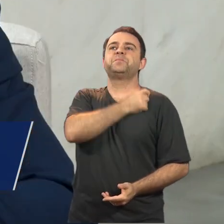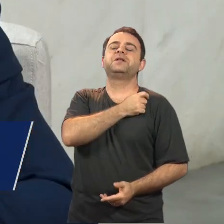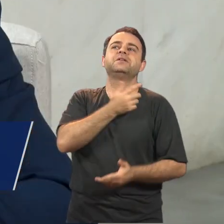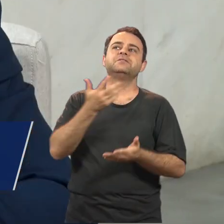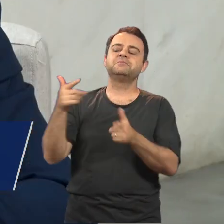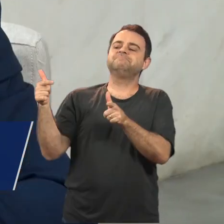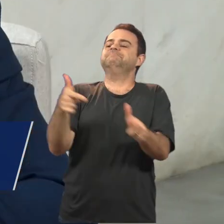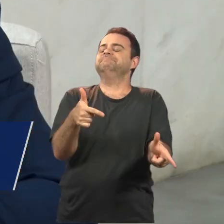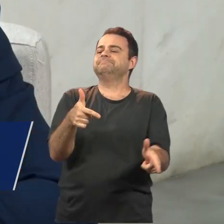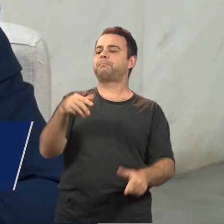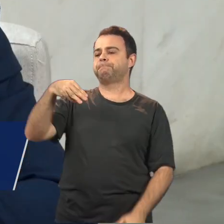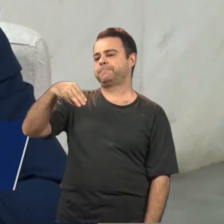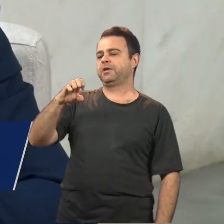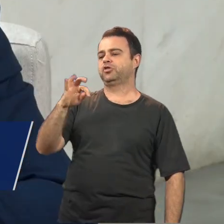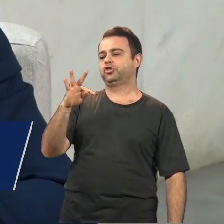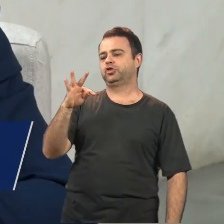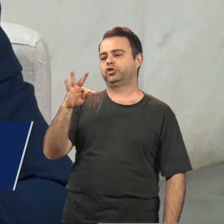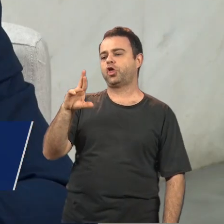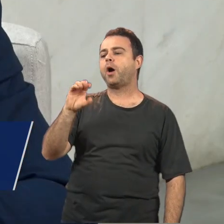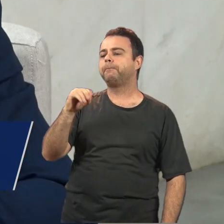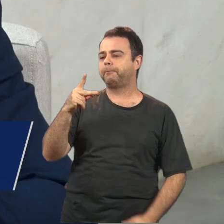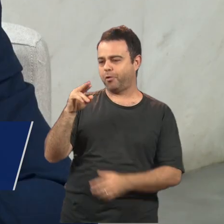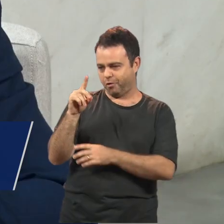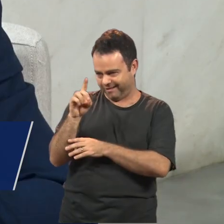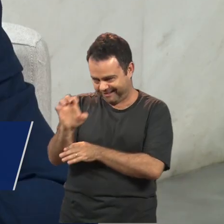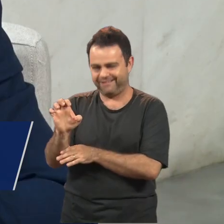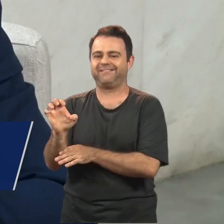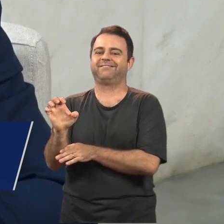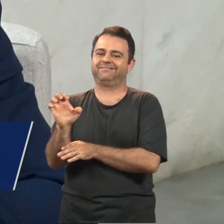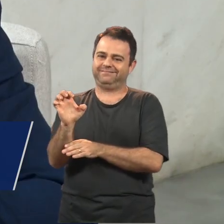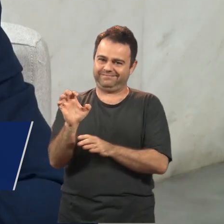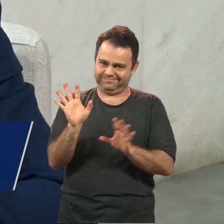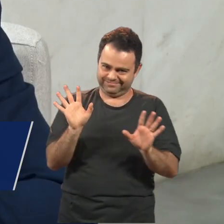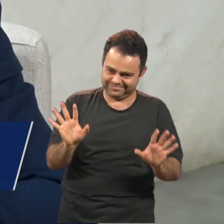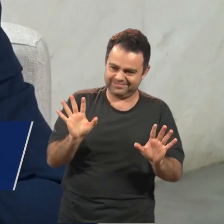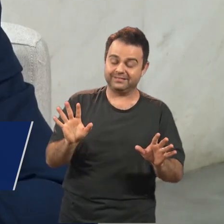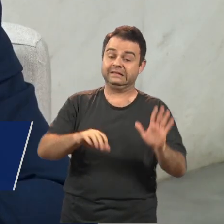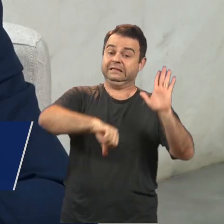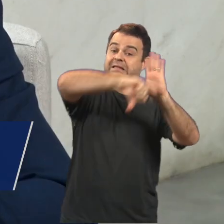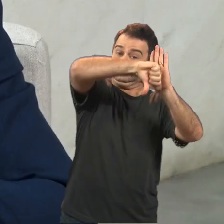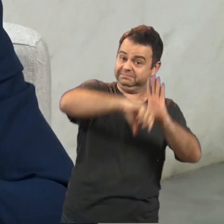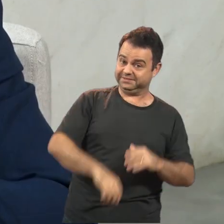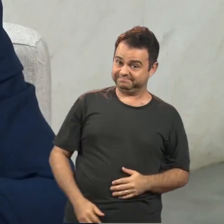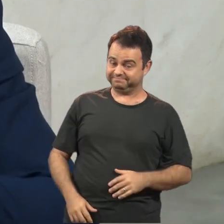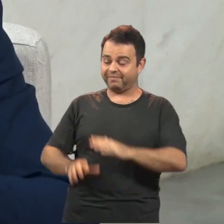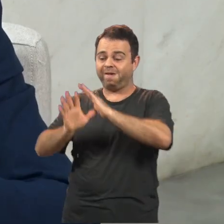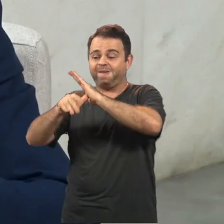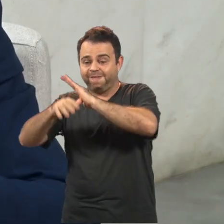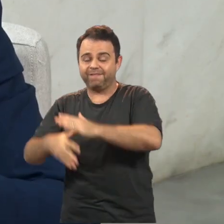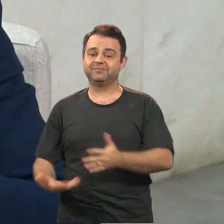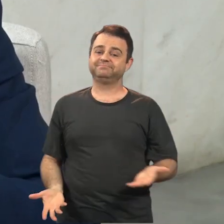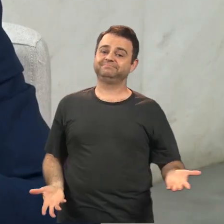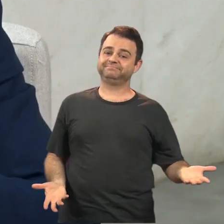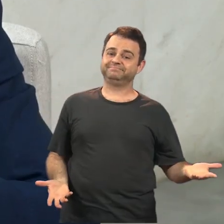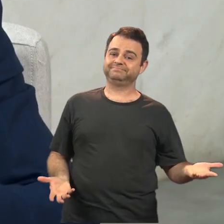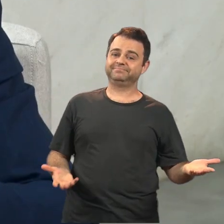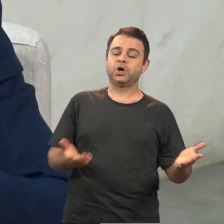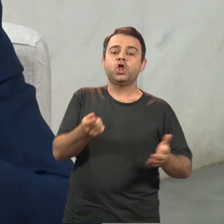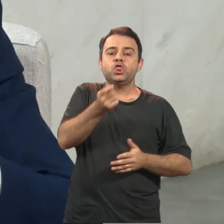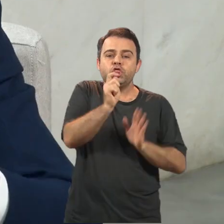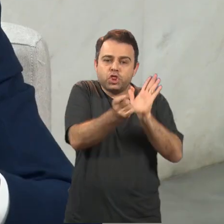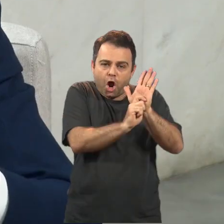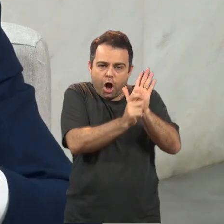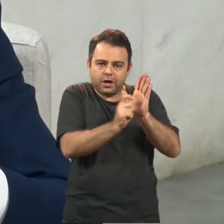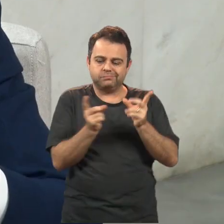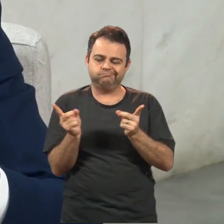da criminalidade, o problema dos furtos, do tráfico de drogas, não é um problema somente